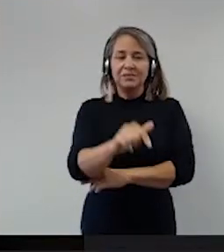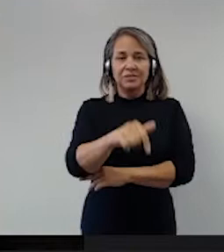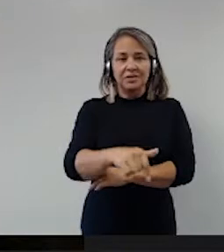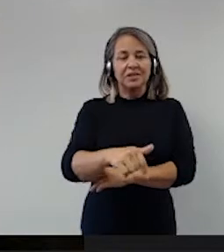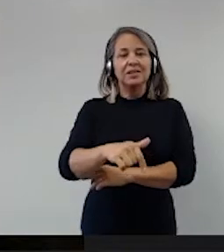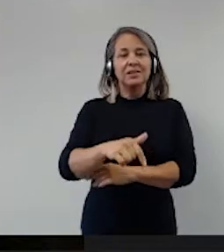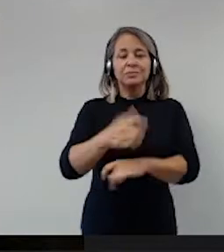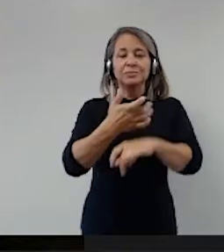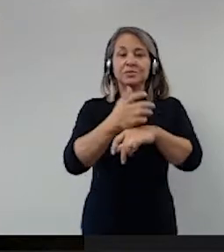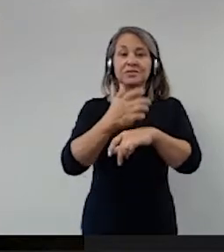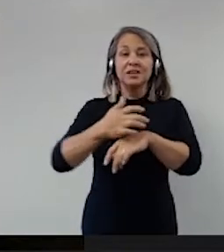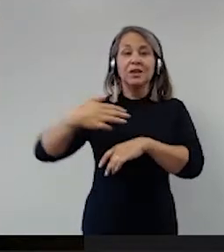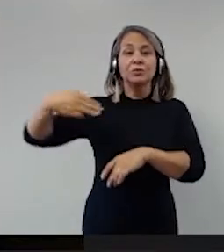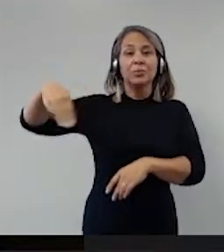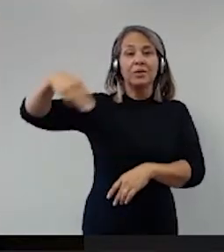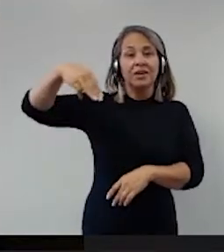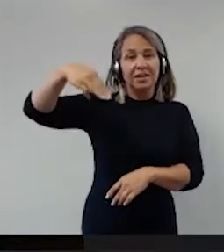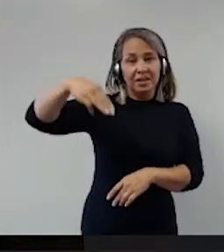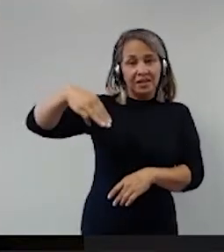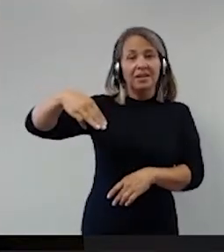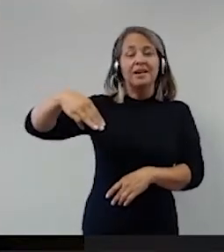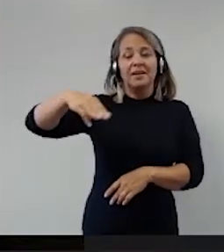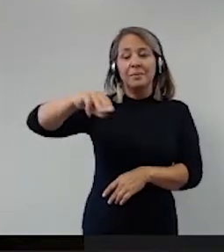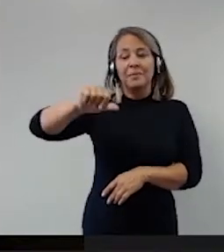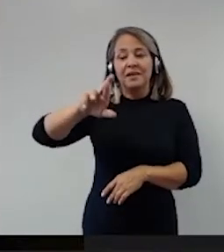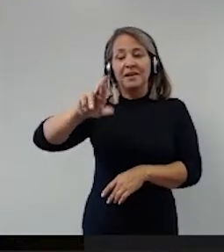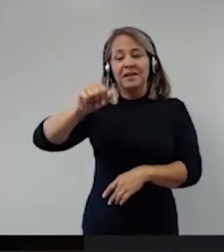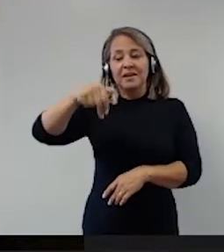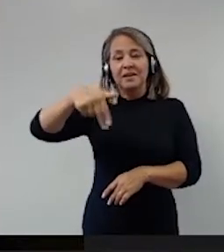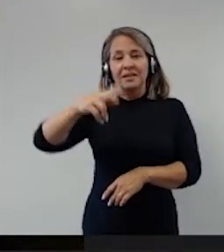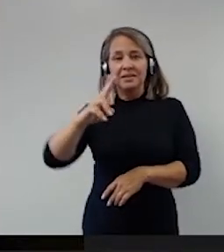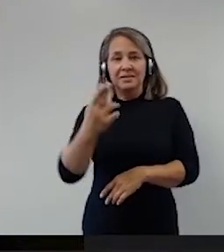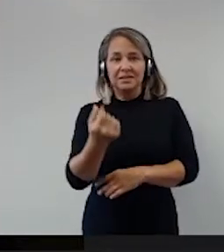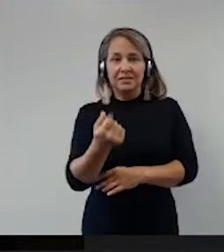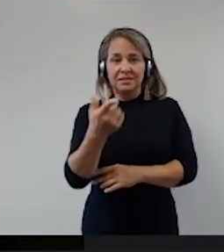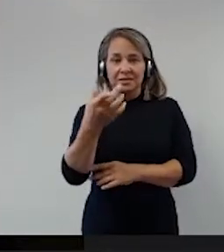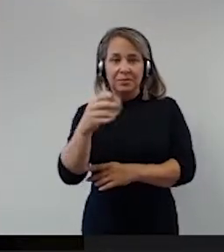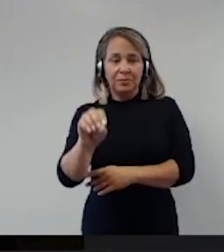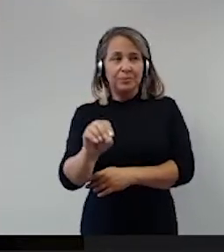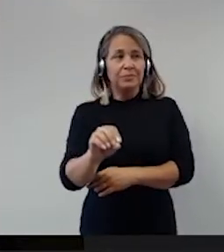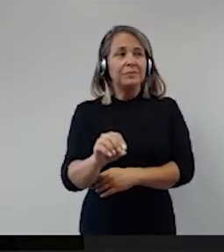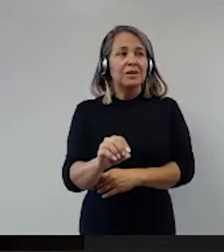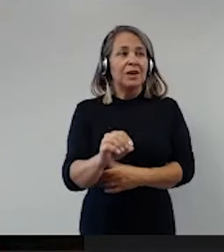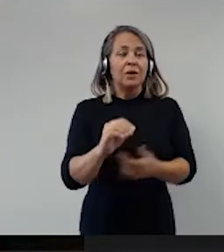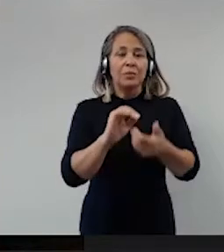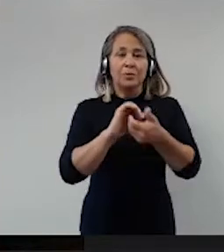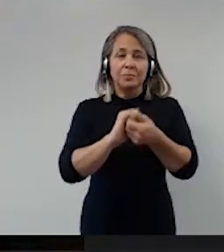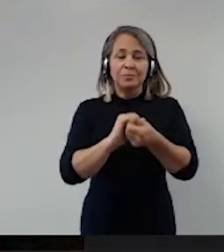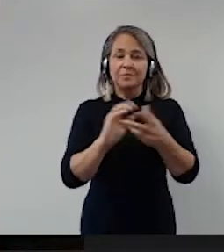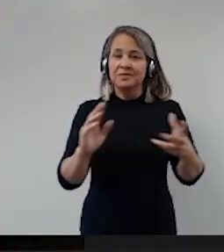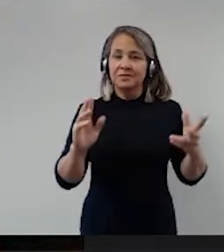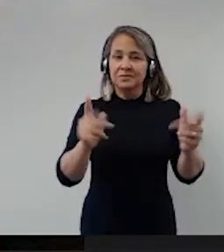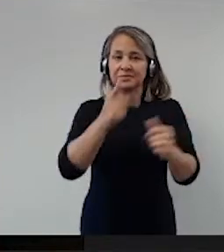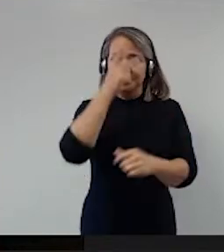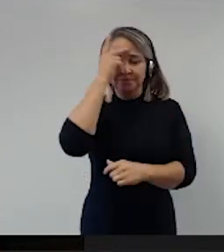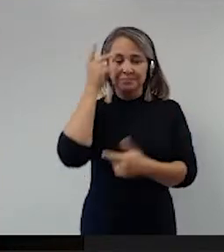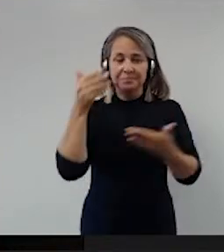Maranhão, nosso estado querido, nosso calor natural daqui. Cumprimento a todos os